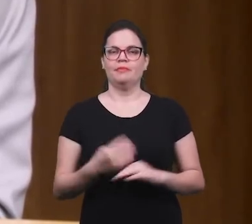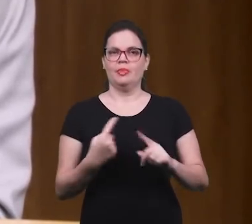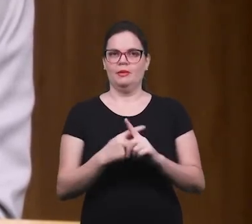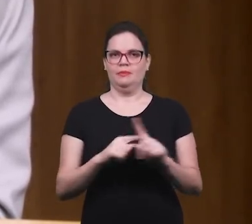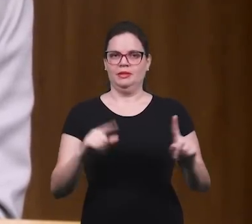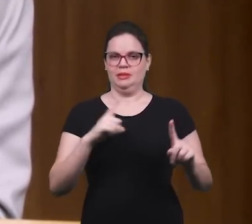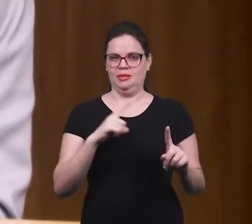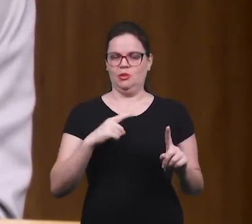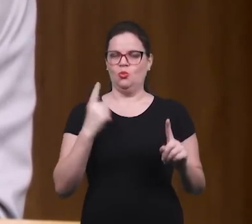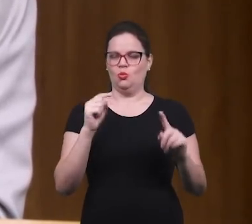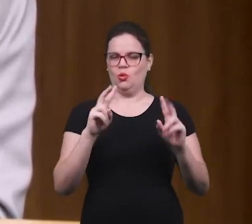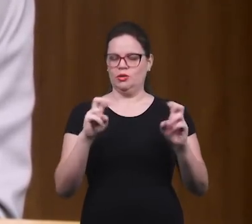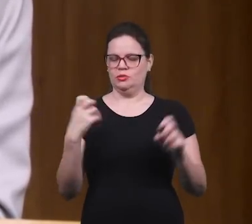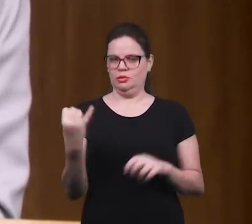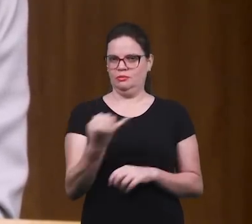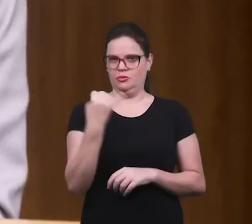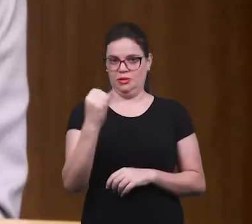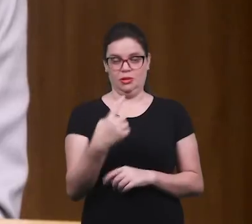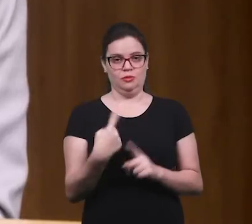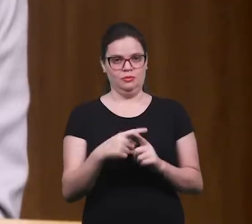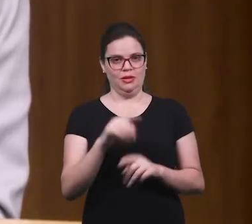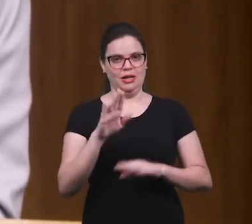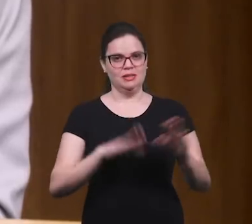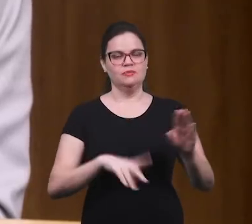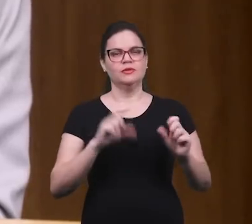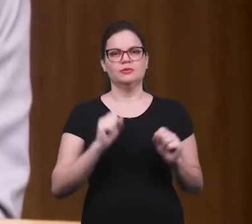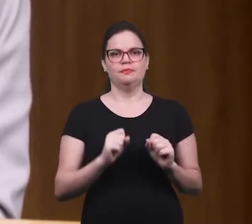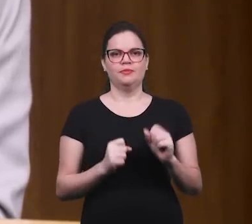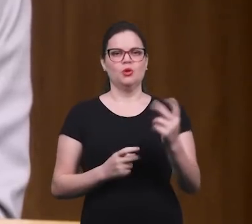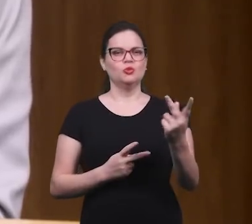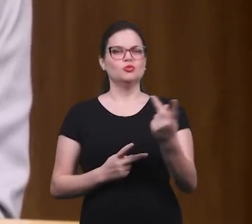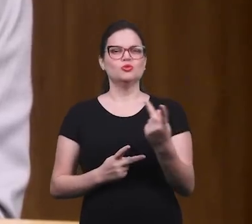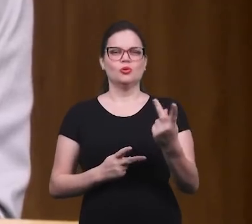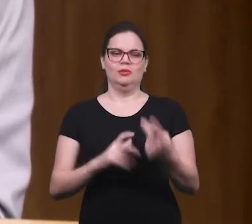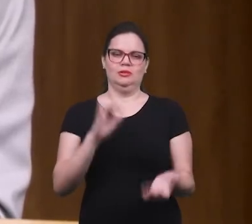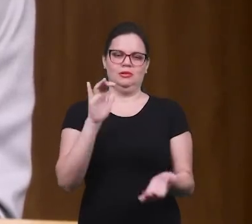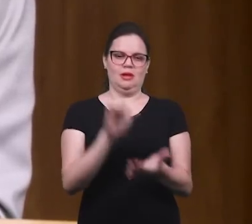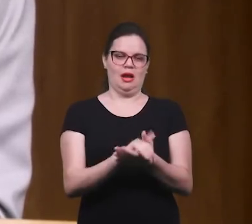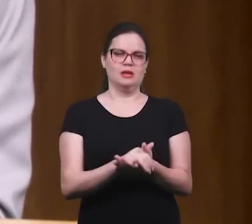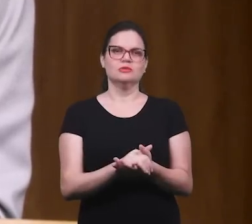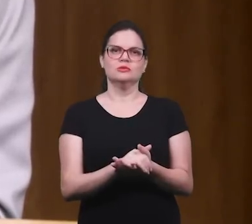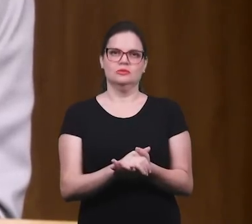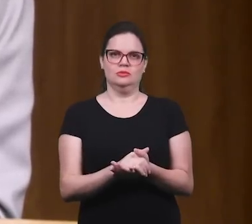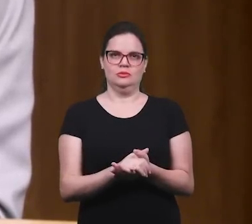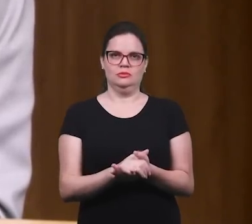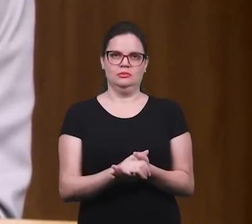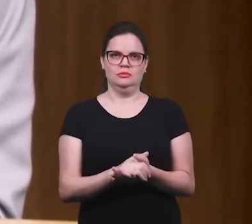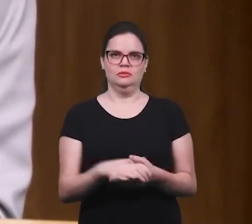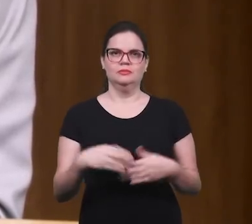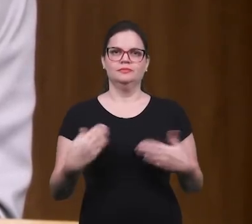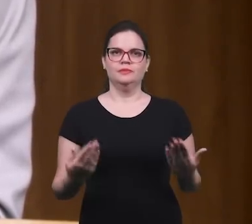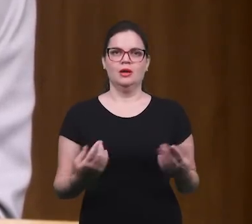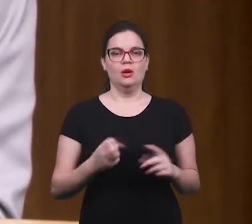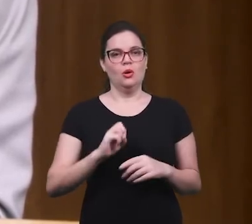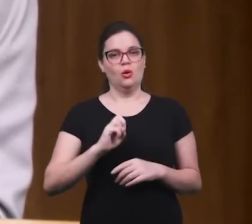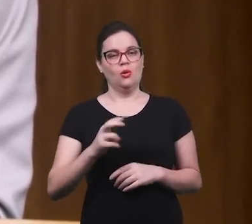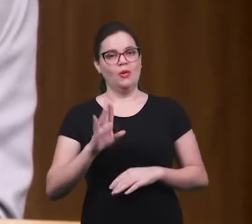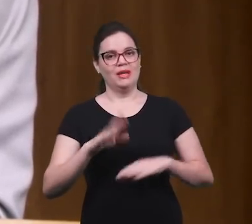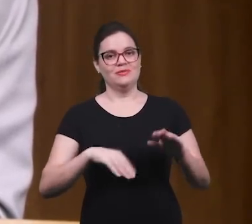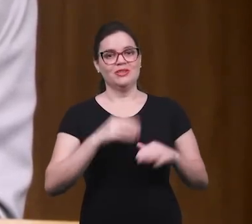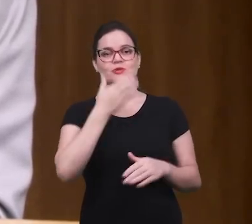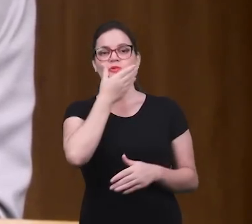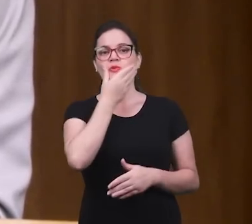mais novo, ou às vezes é um marido mais temperamental, ou mais voltado para si mesmo. Às vezes o